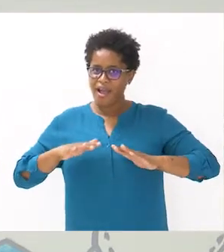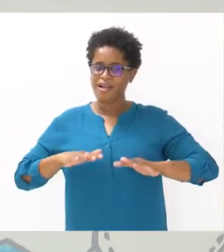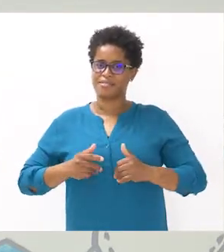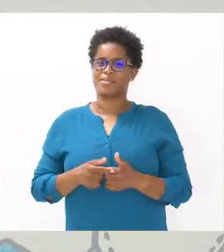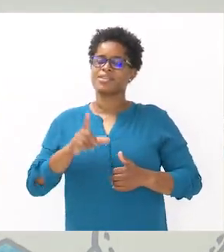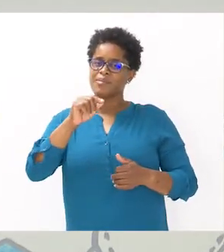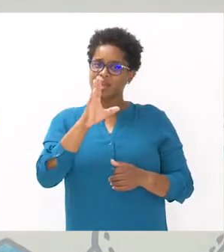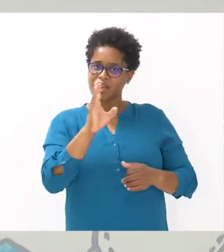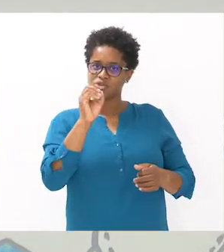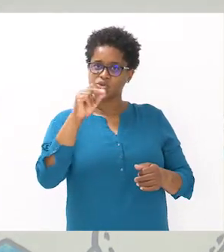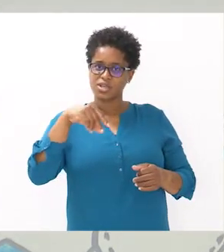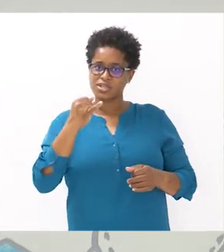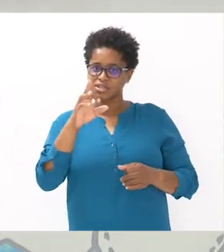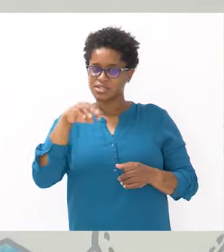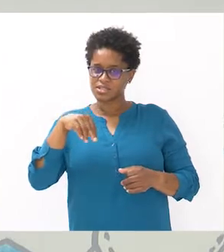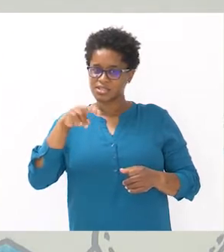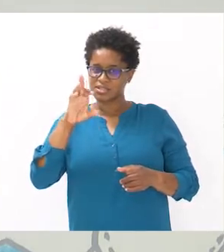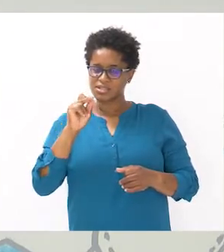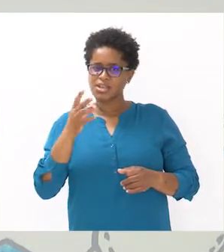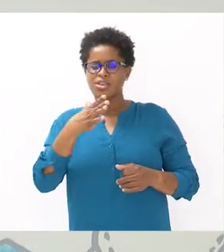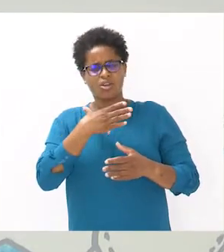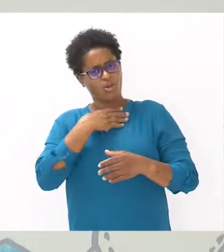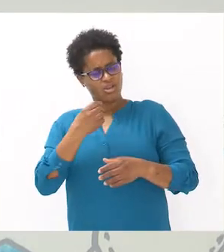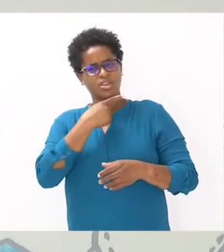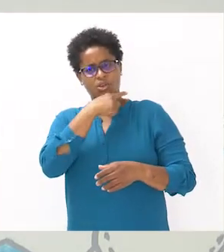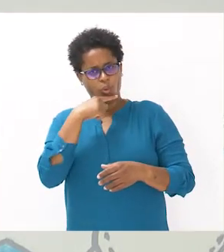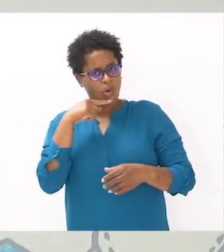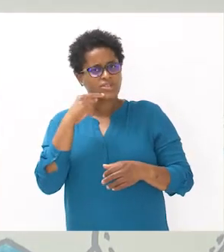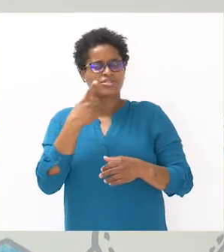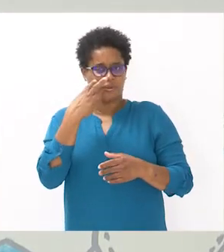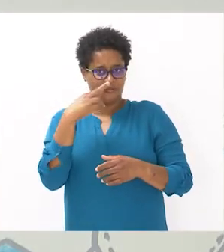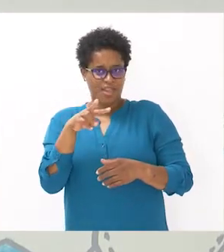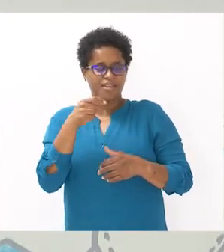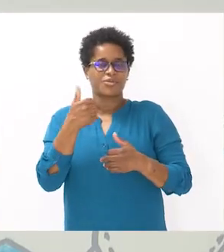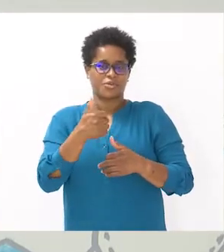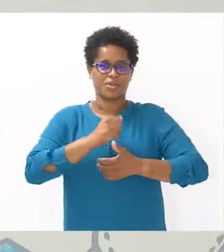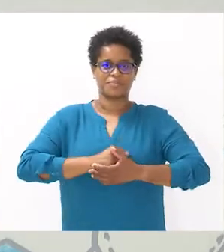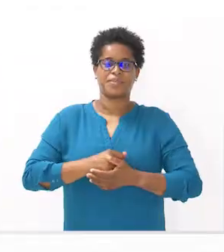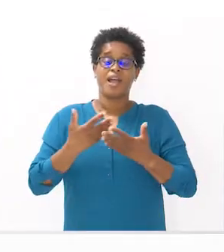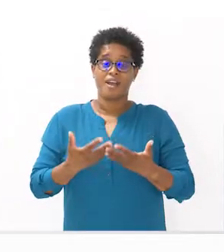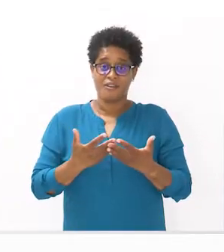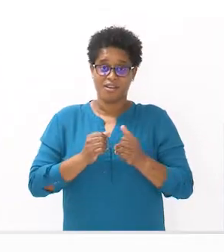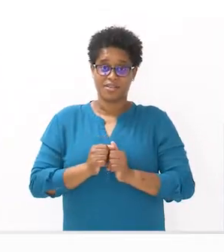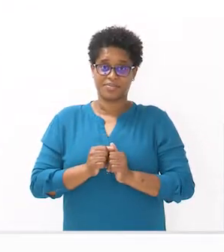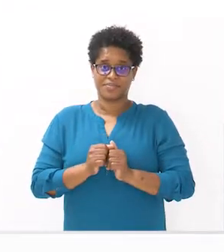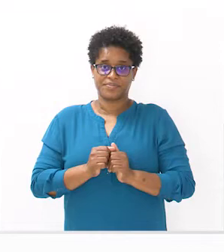E a Joaninha que gosta de doces. Estão a ver? Muito bem. Agora,